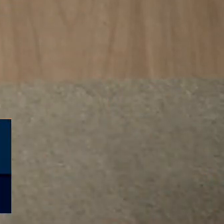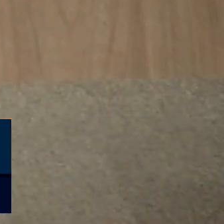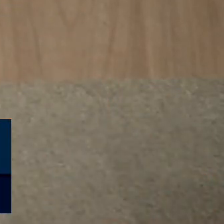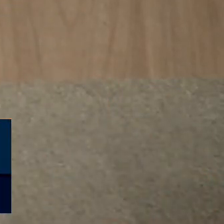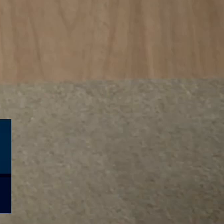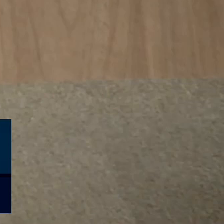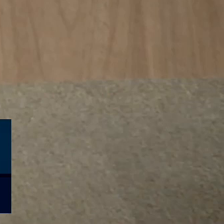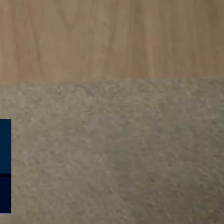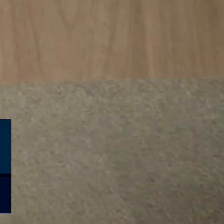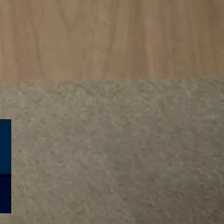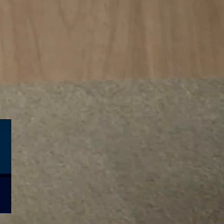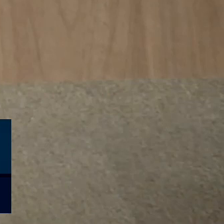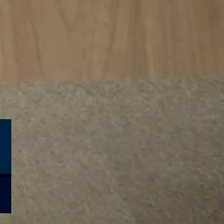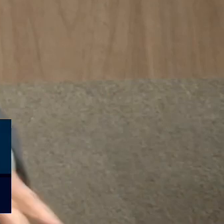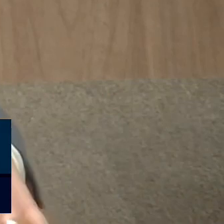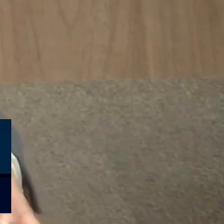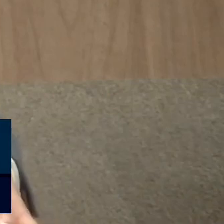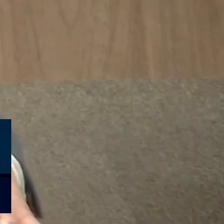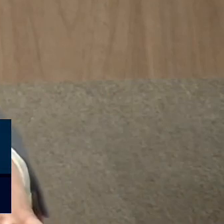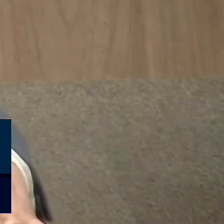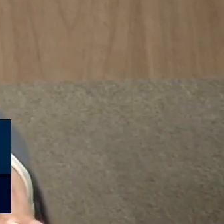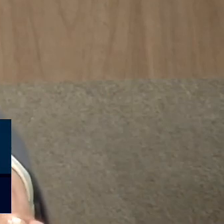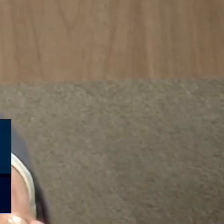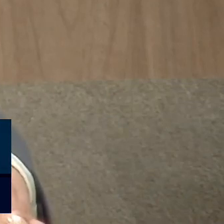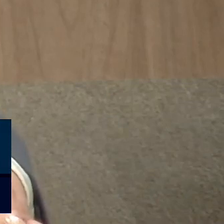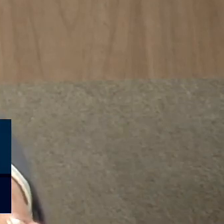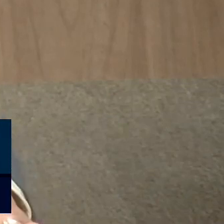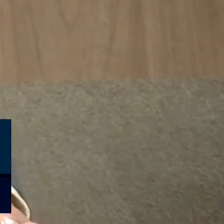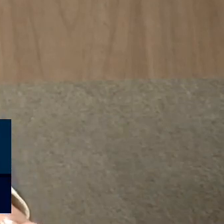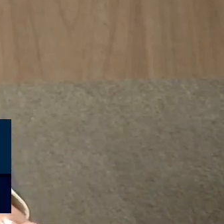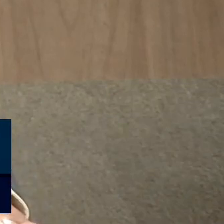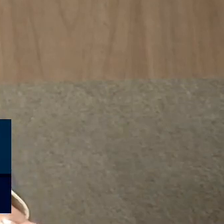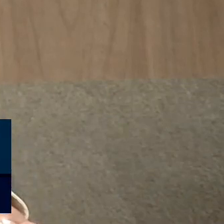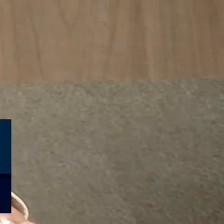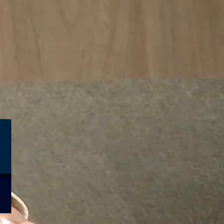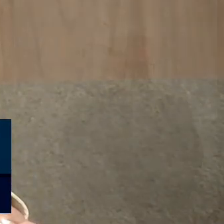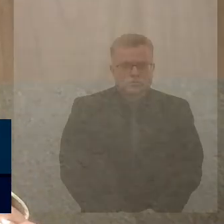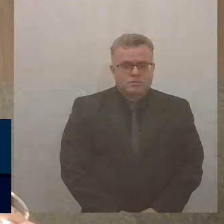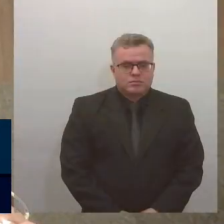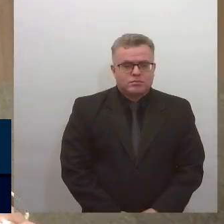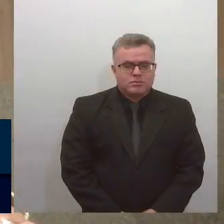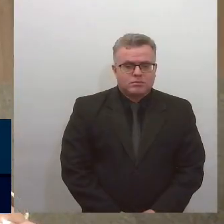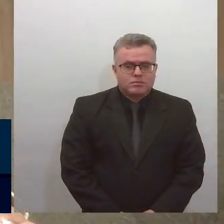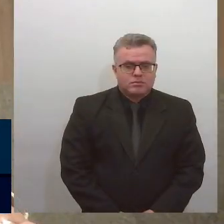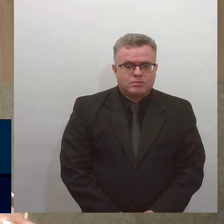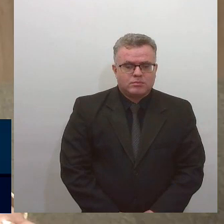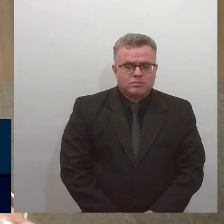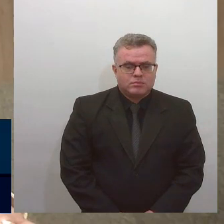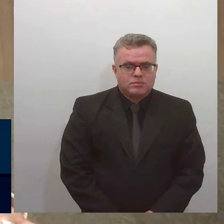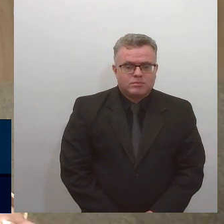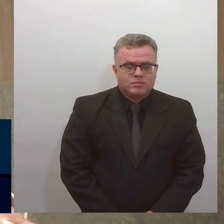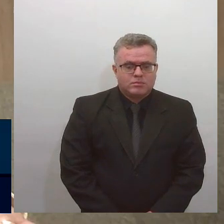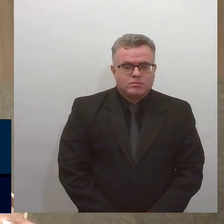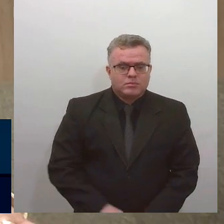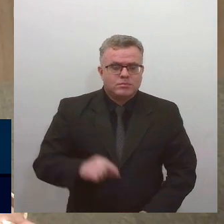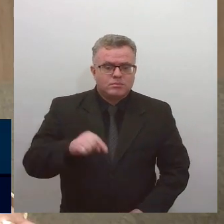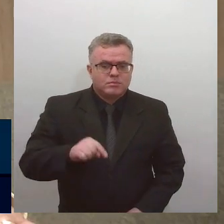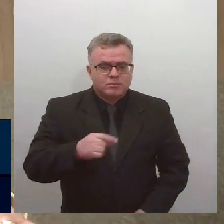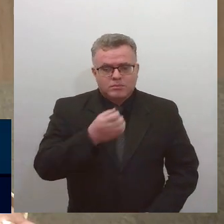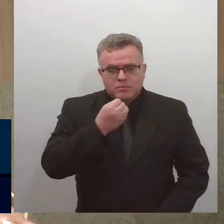colocar emenda para 2025 para que vocês possam ter recursos e dizer que a sua vinda aqui foi muito produtiva